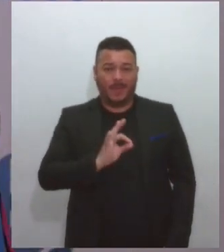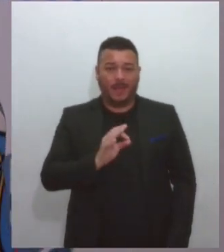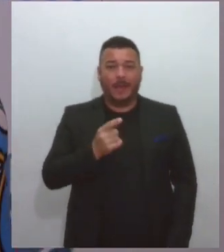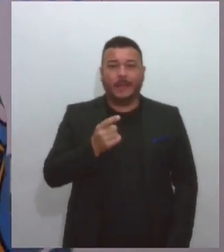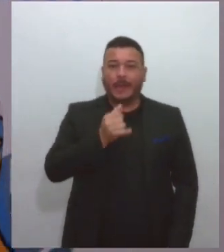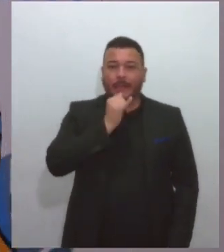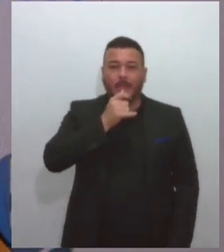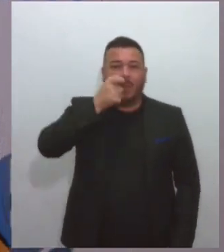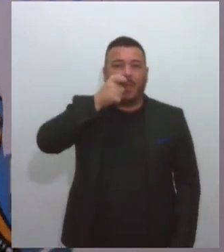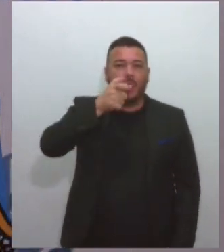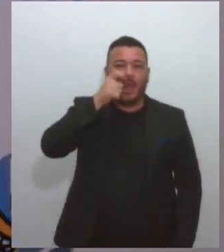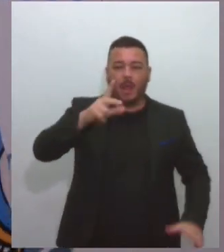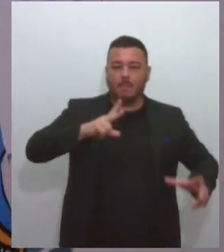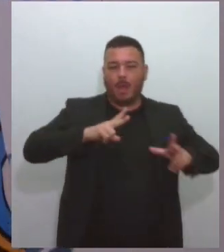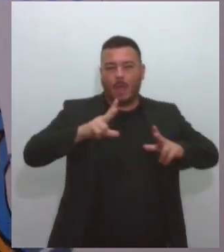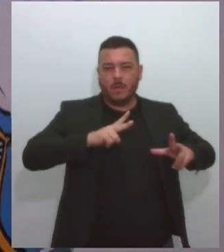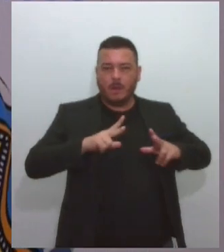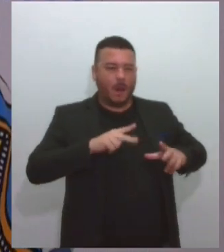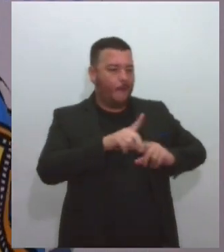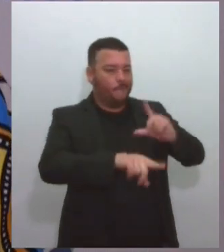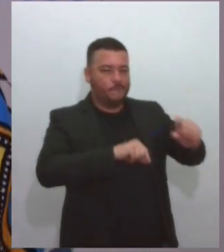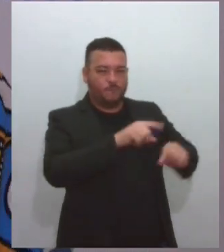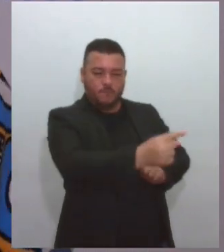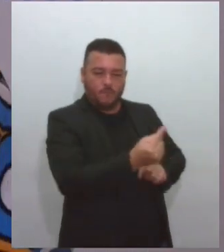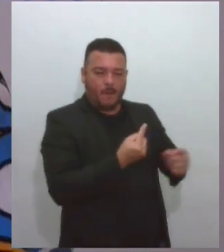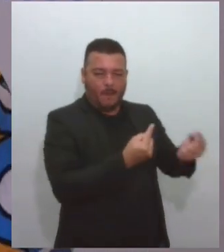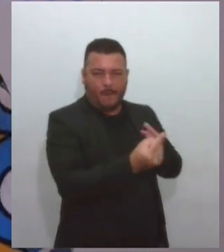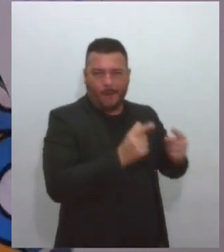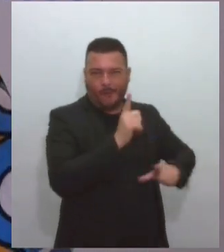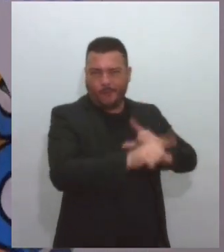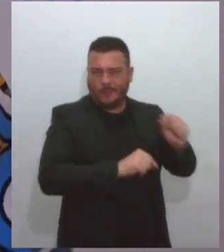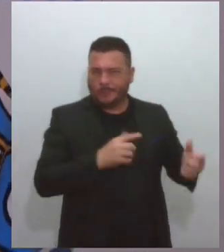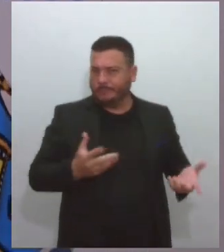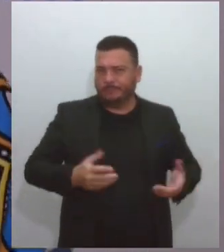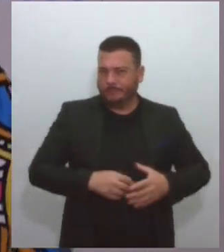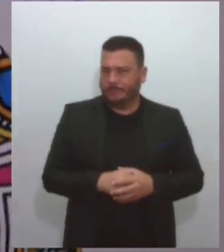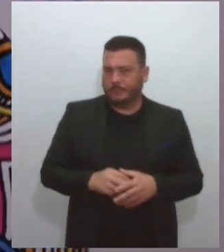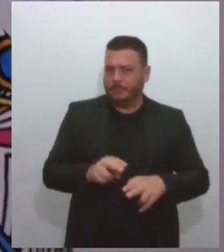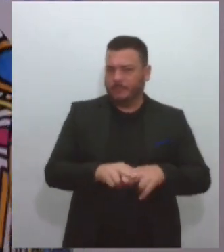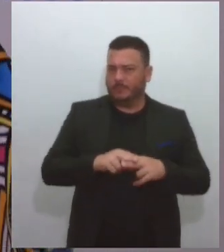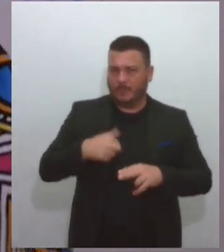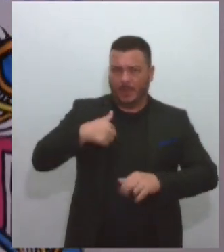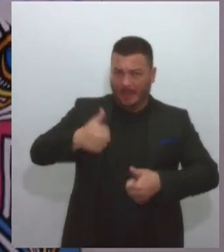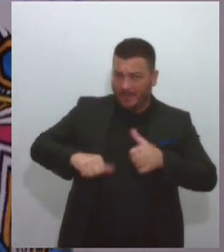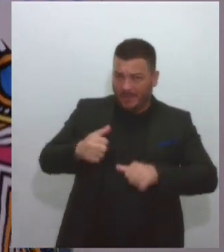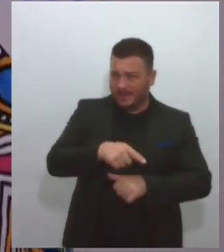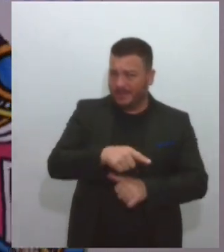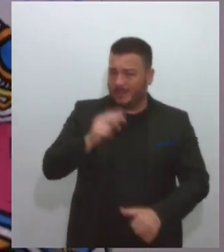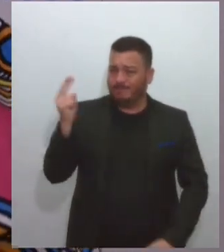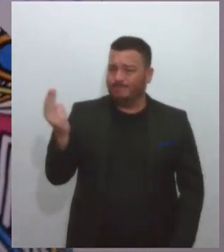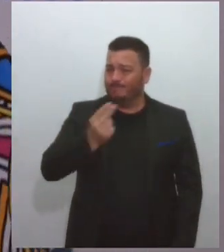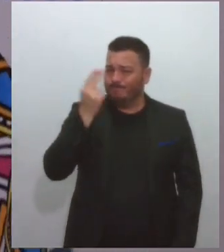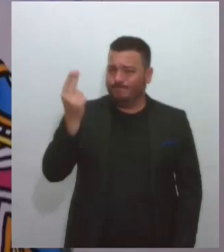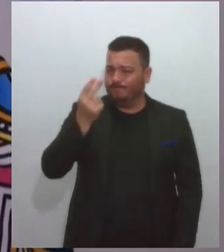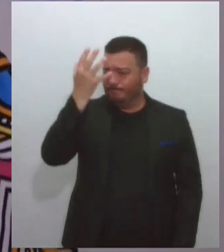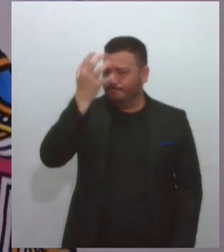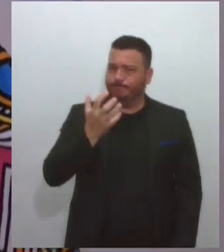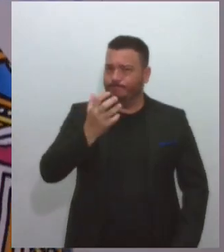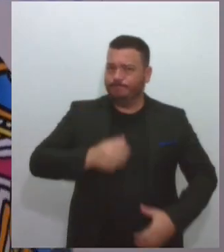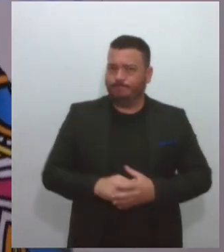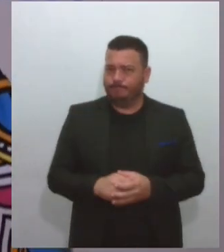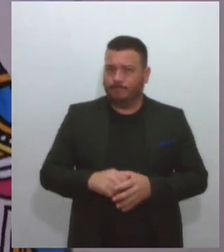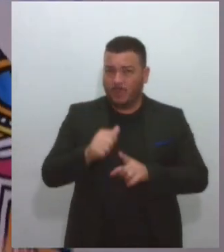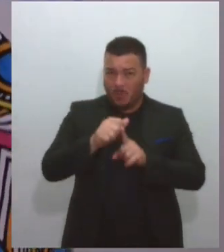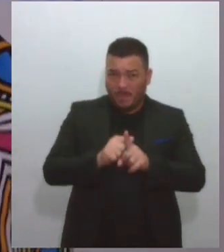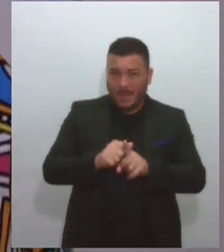por escolhas pessoais e políticas. Então, na nossa avaliação é muito grave, né? Menos de um mês, mais um